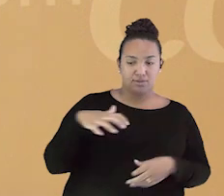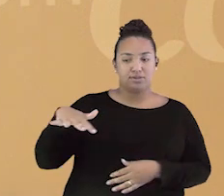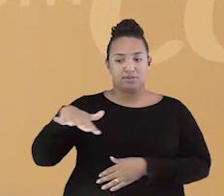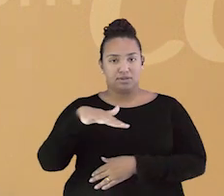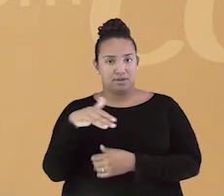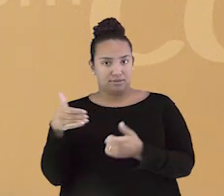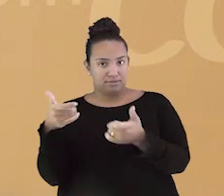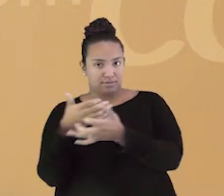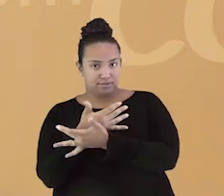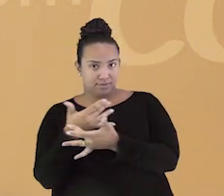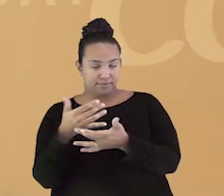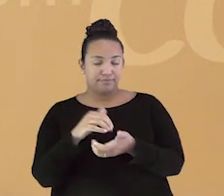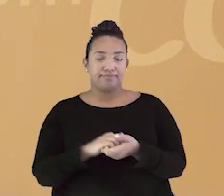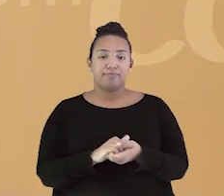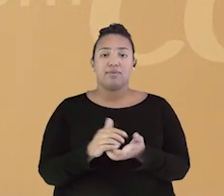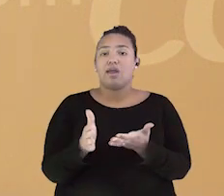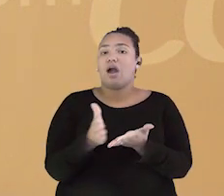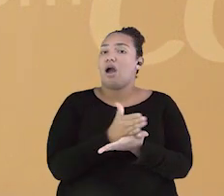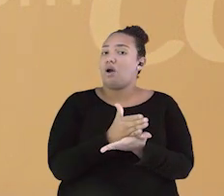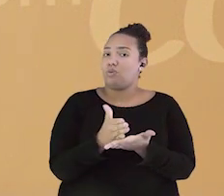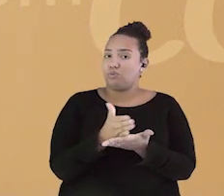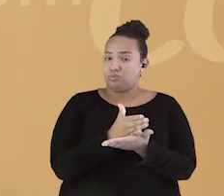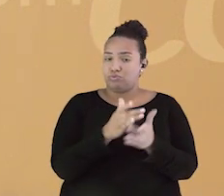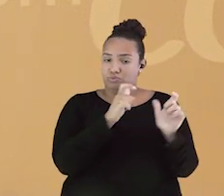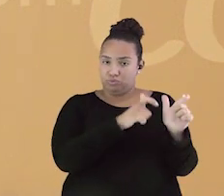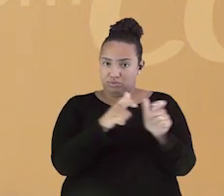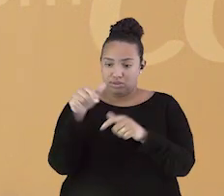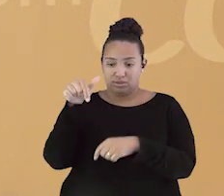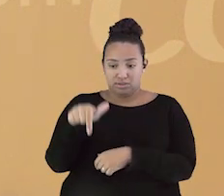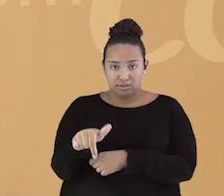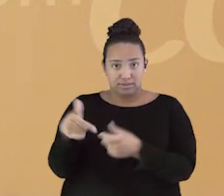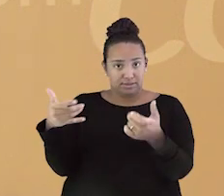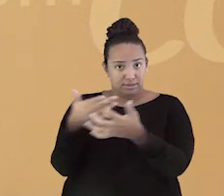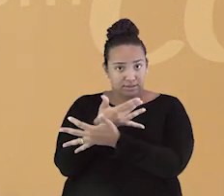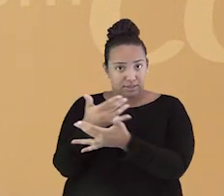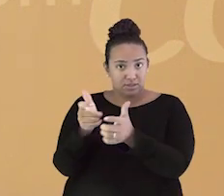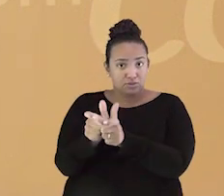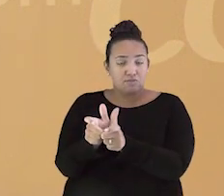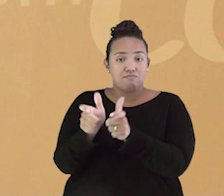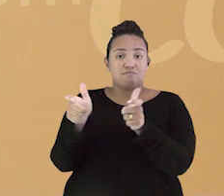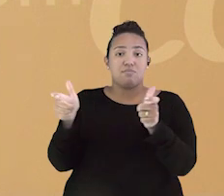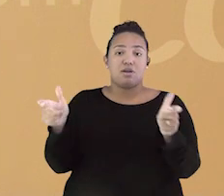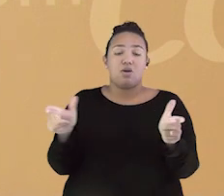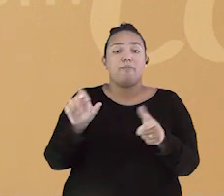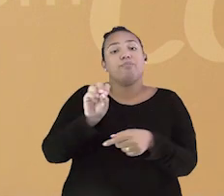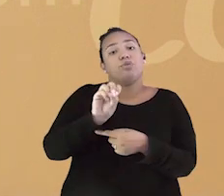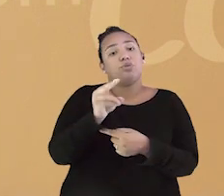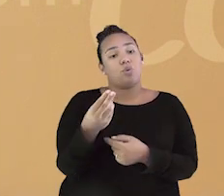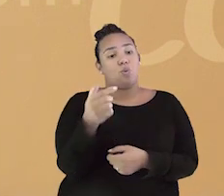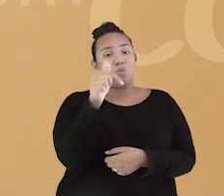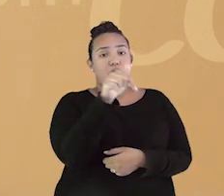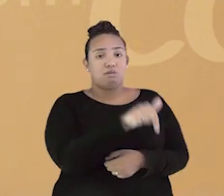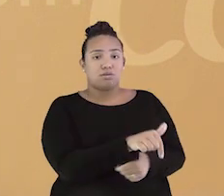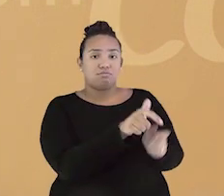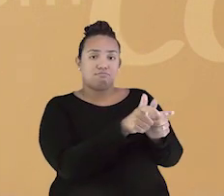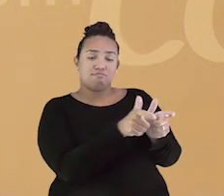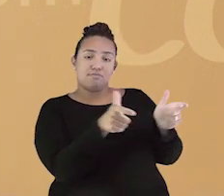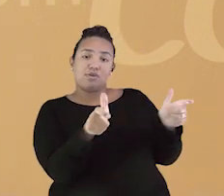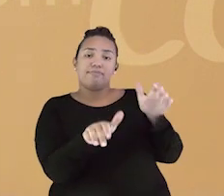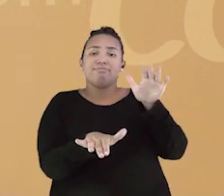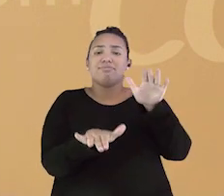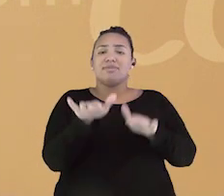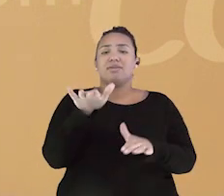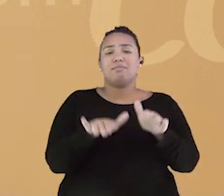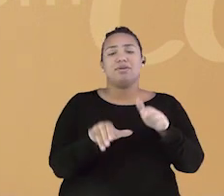a área urbana pode ser maior que a rural, ou até a área rural ser maior do que a urbana. Isso depende muito da